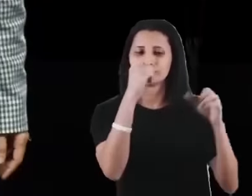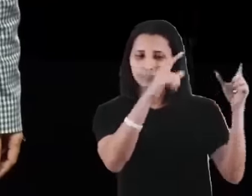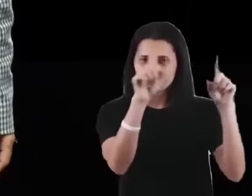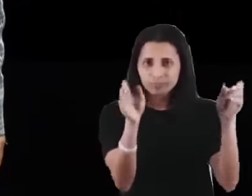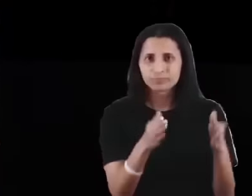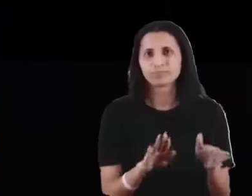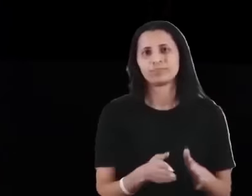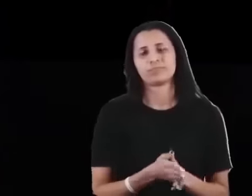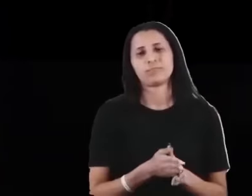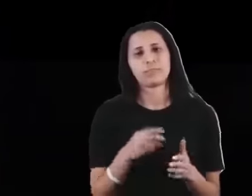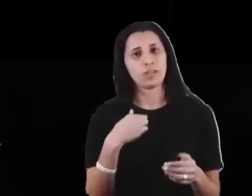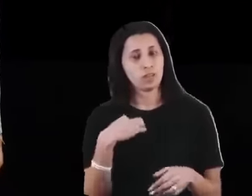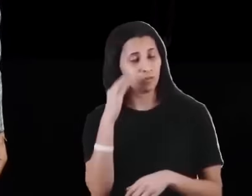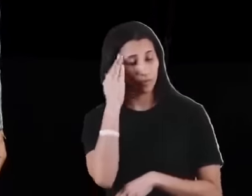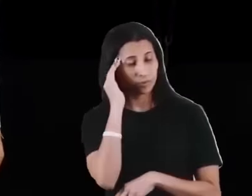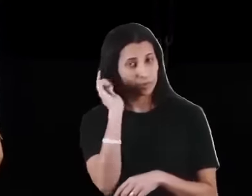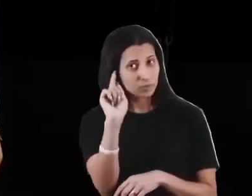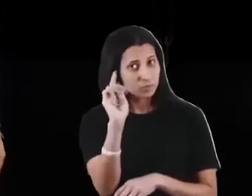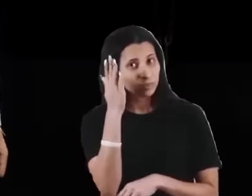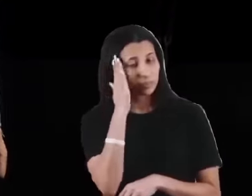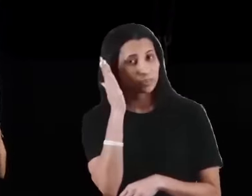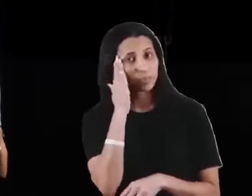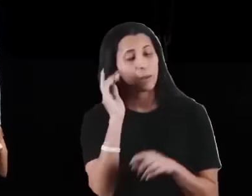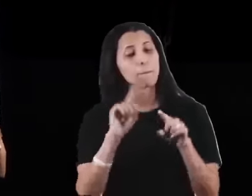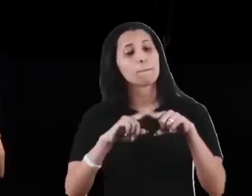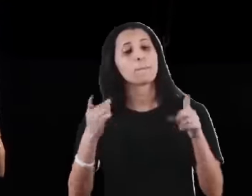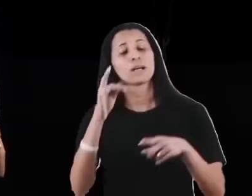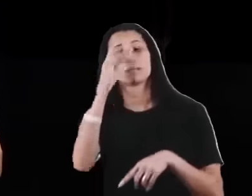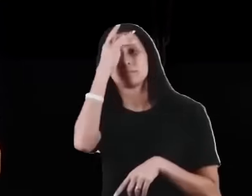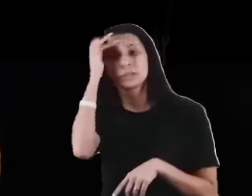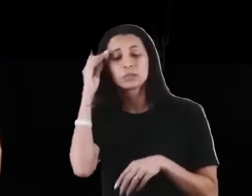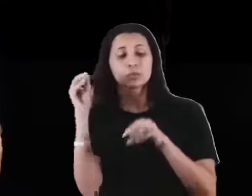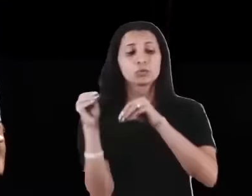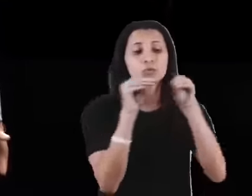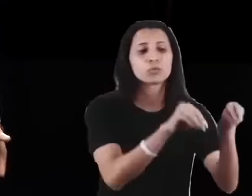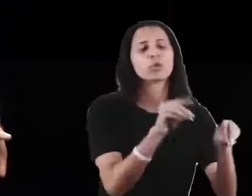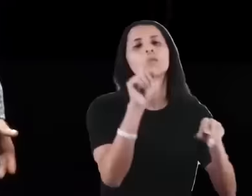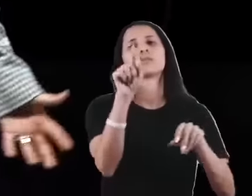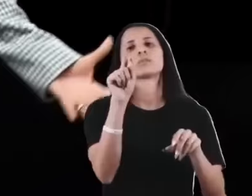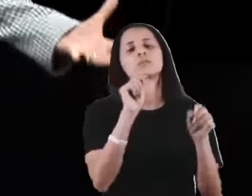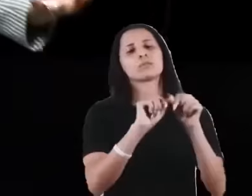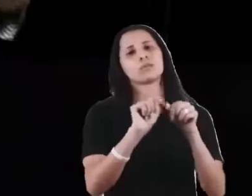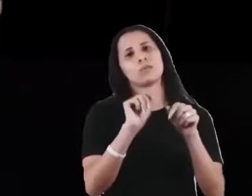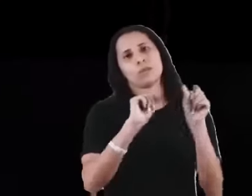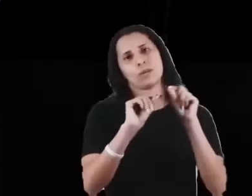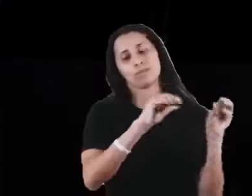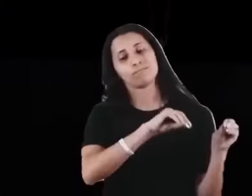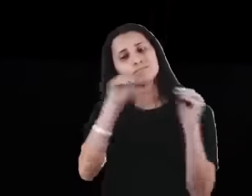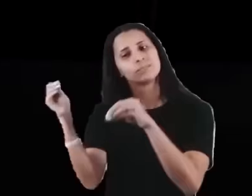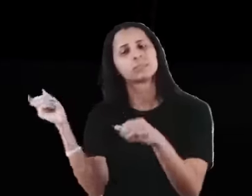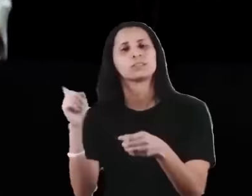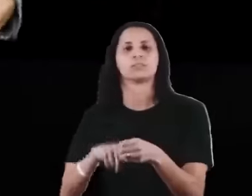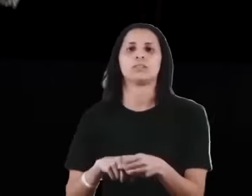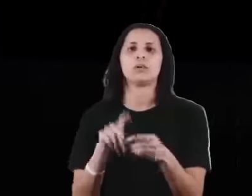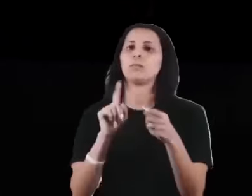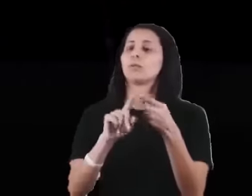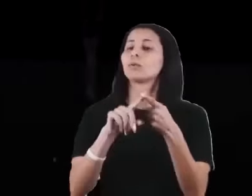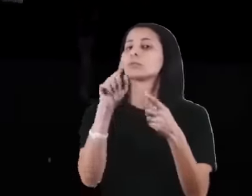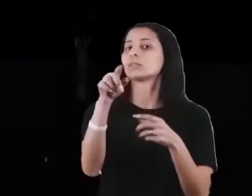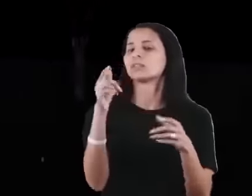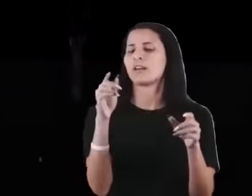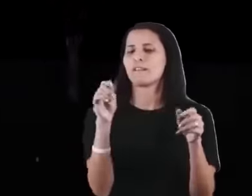sei se você tá entendendo que eu tô te dizendo mas o que jogar aí para você manda de volta por que você não foi a figura lixo